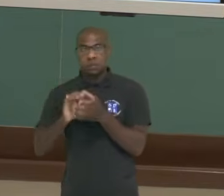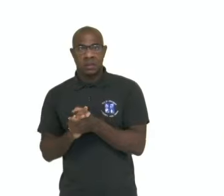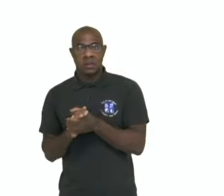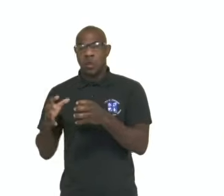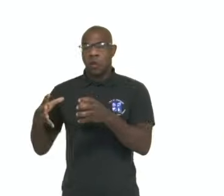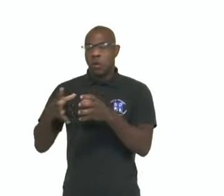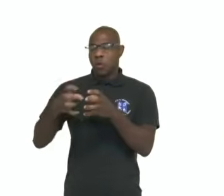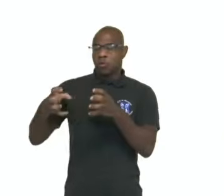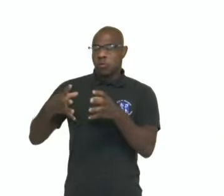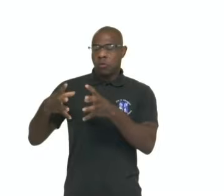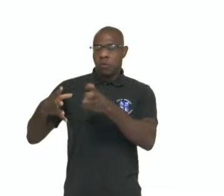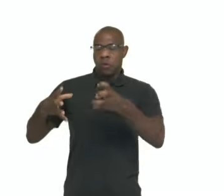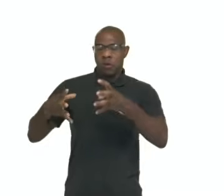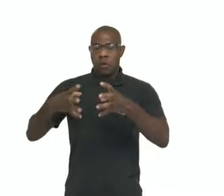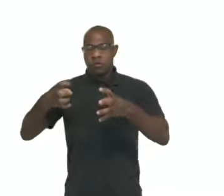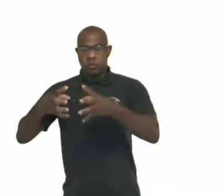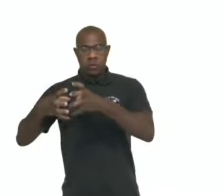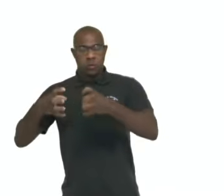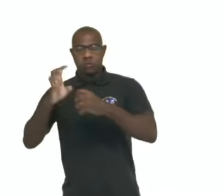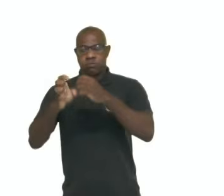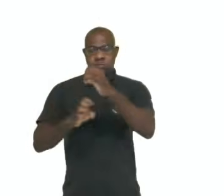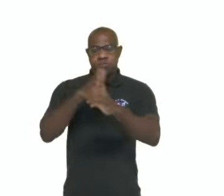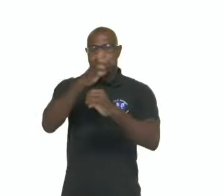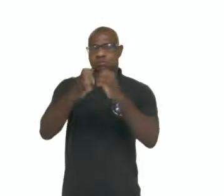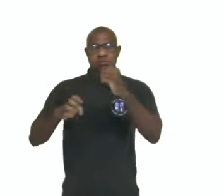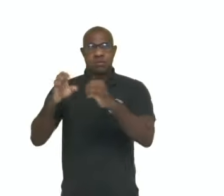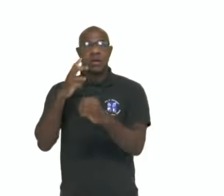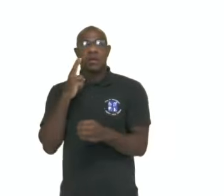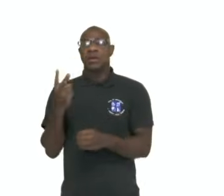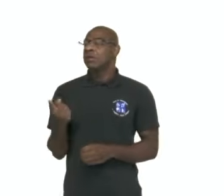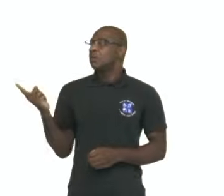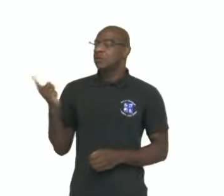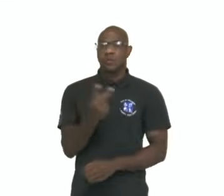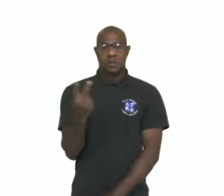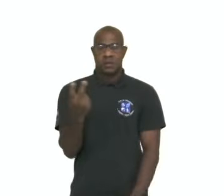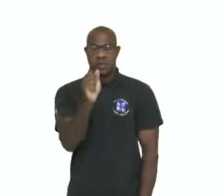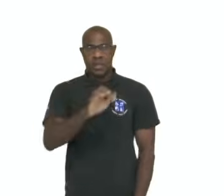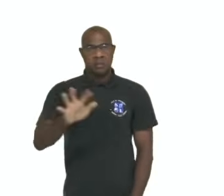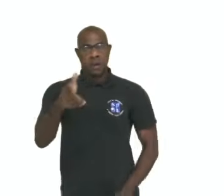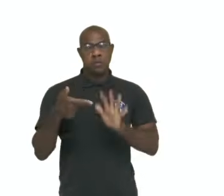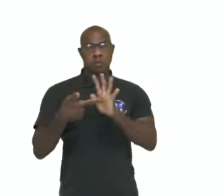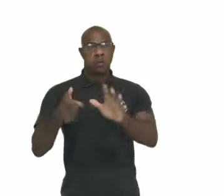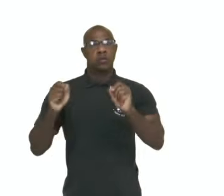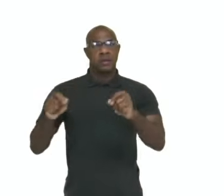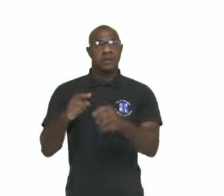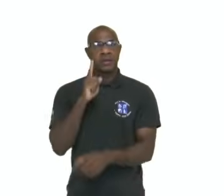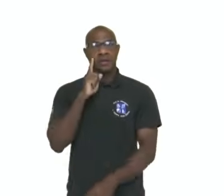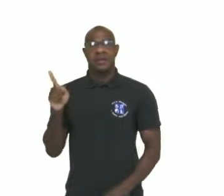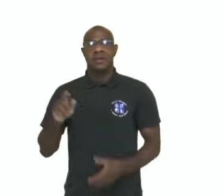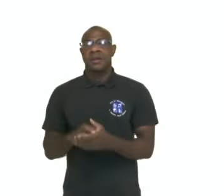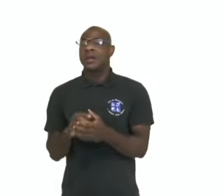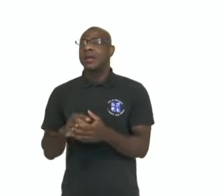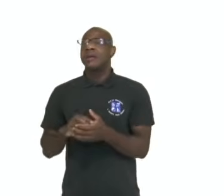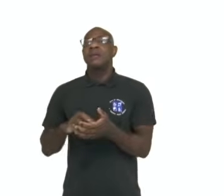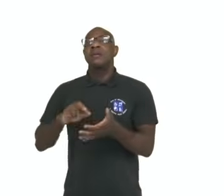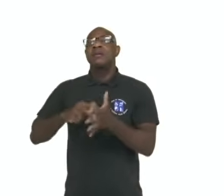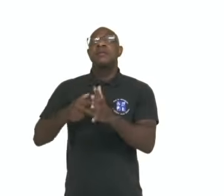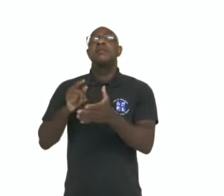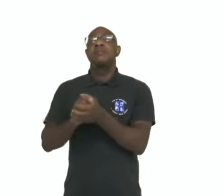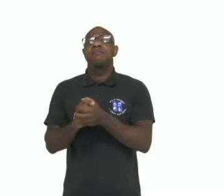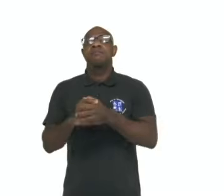nós temos dois tipos aqui, né? Essas duas imagens aqui mostram para nós, né, a repulsão, que se refere ao quê?